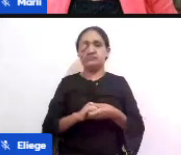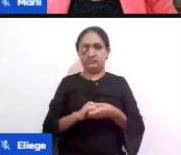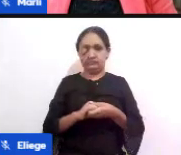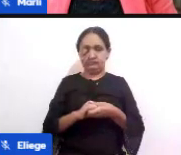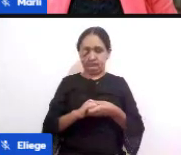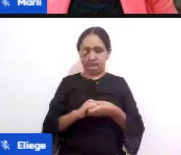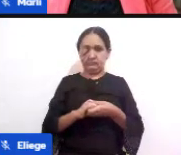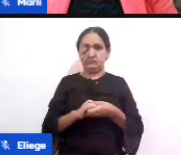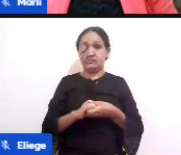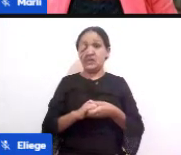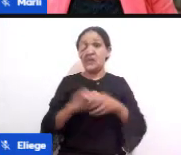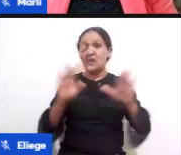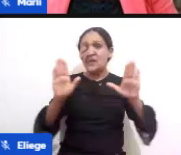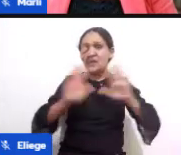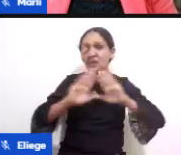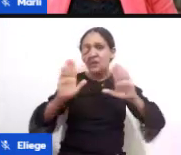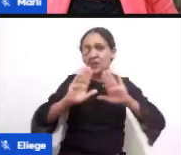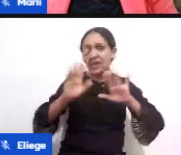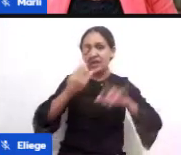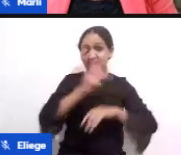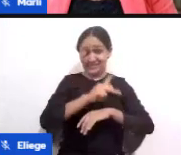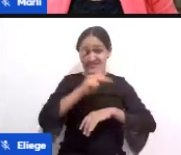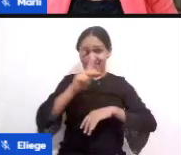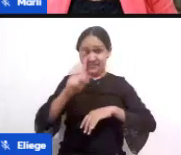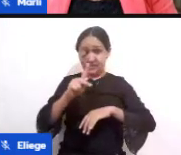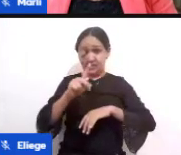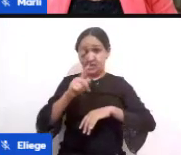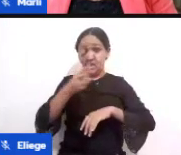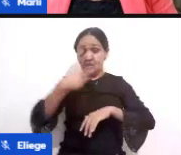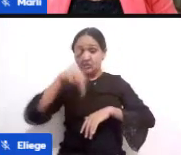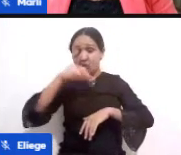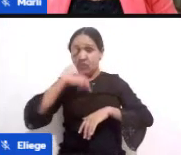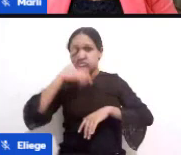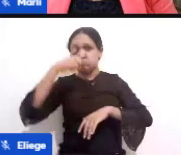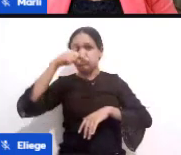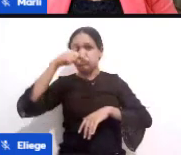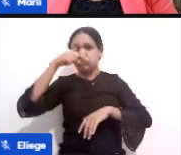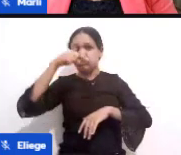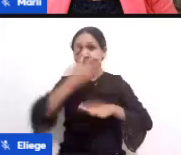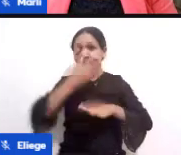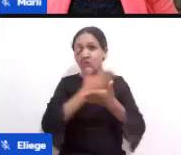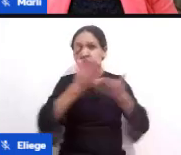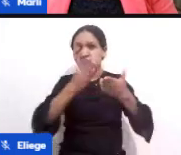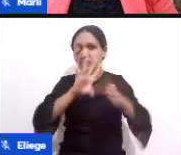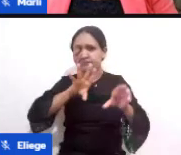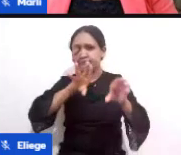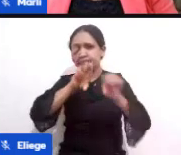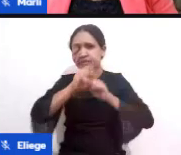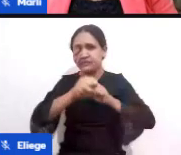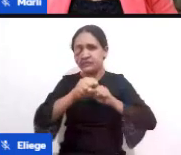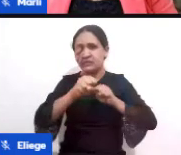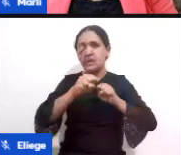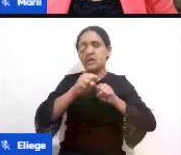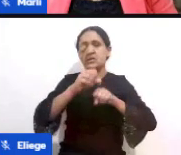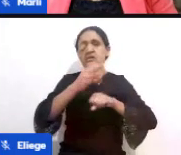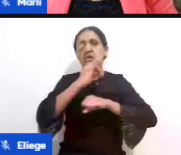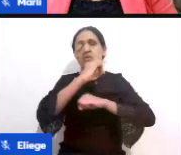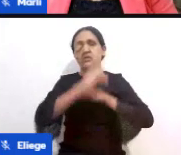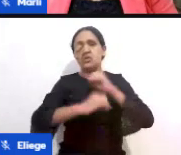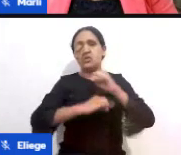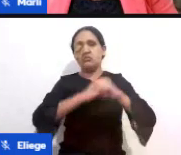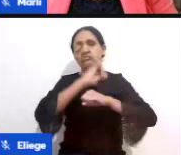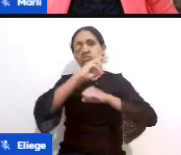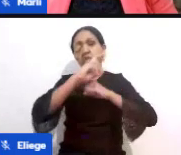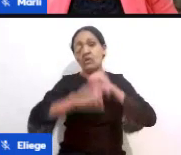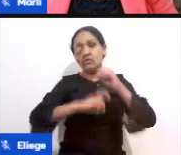Olá, professores! Estamos aqui iniciando mais uma formação online e eu gostaria